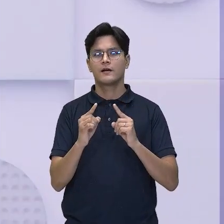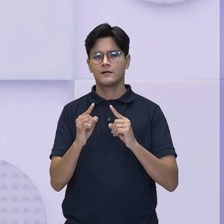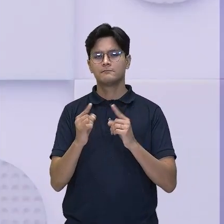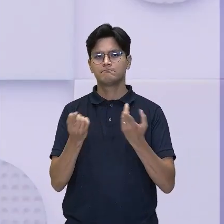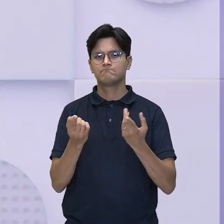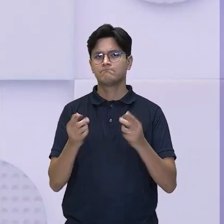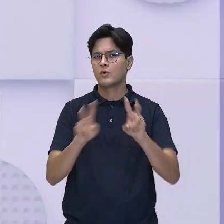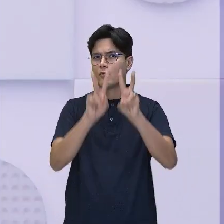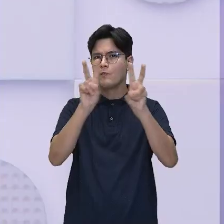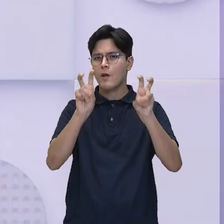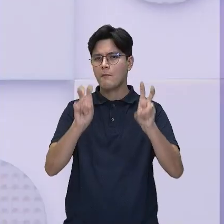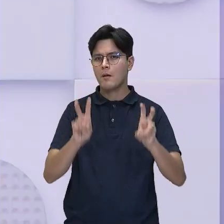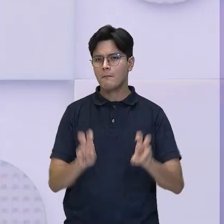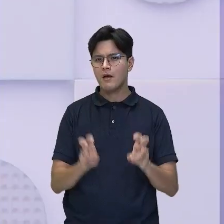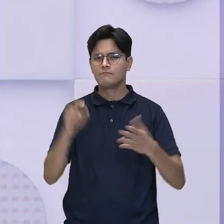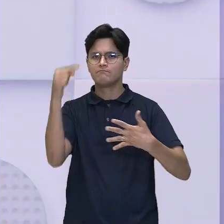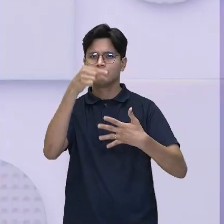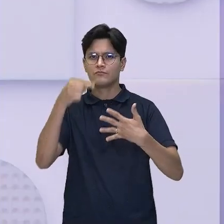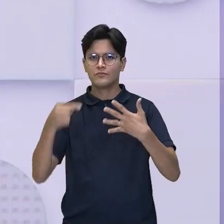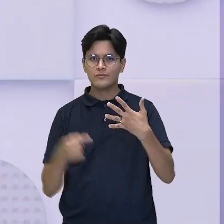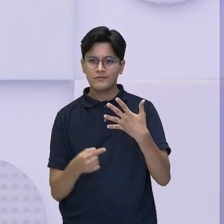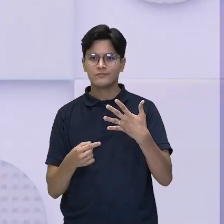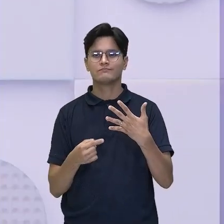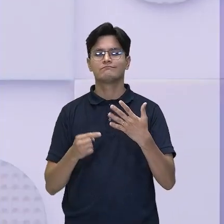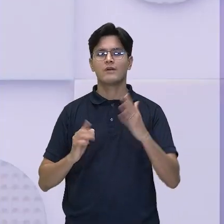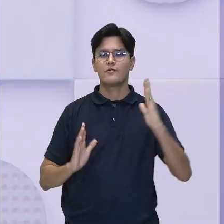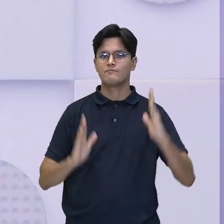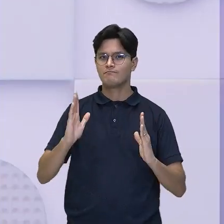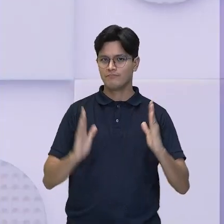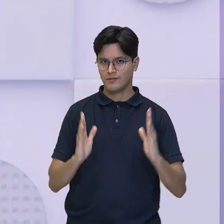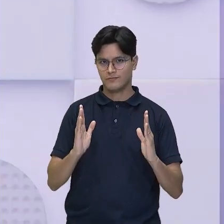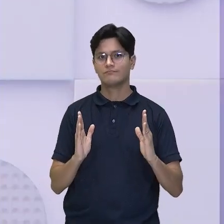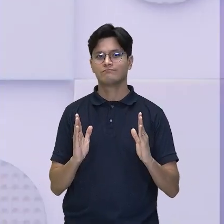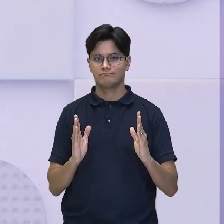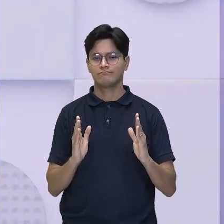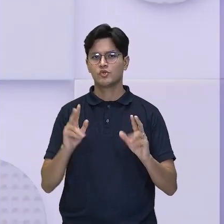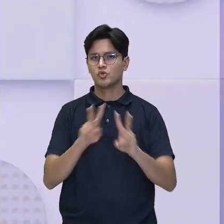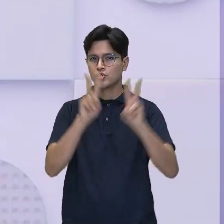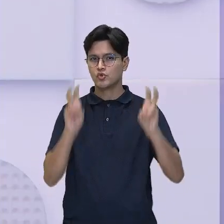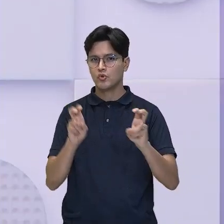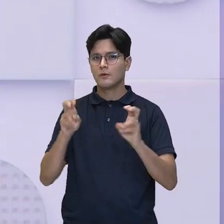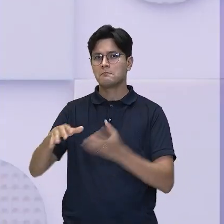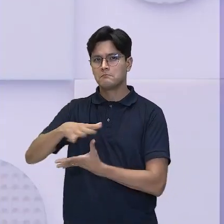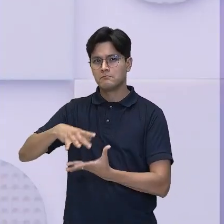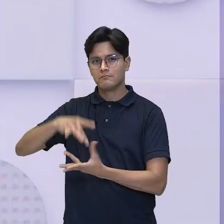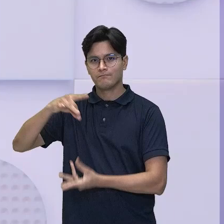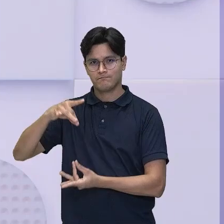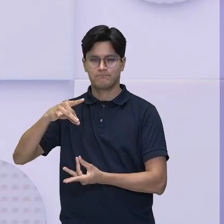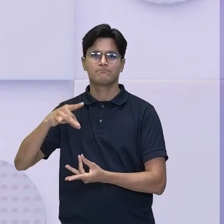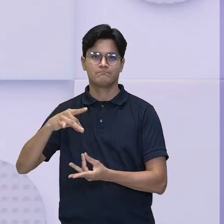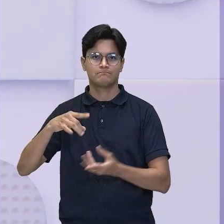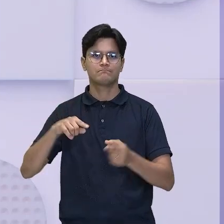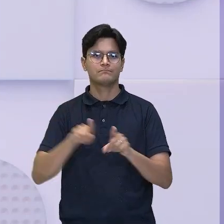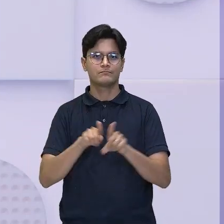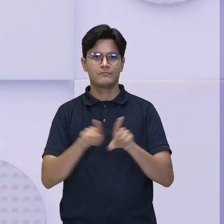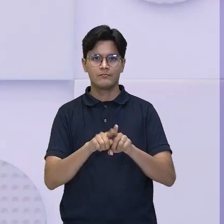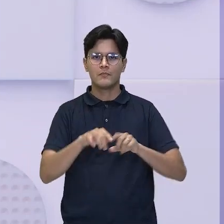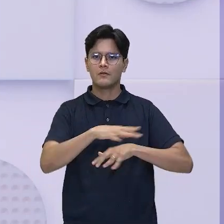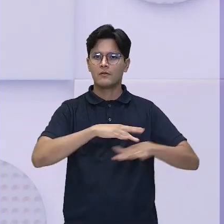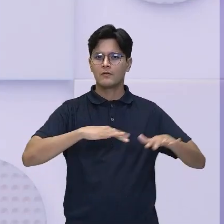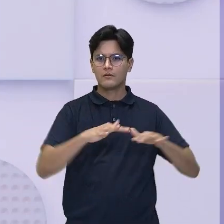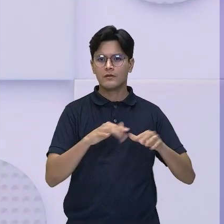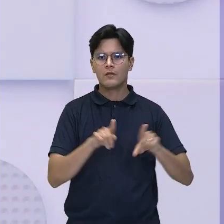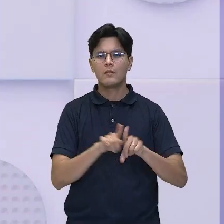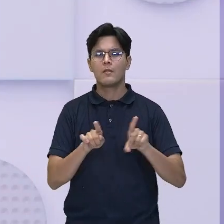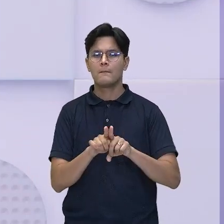foram aventados ao longo dessa unidade, como a questão da mística, da espiritualidade, as dimensões do que cada tradição